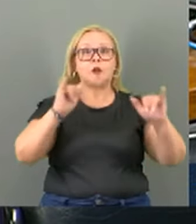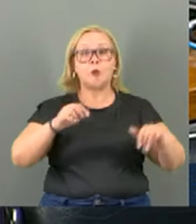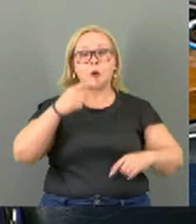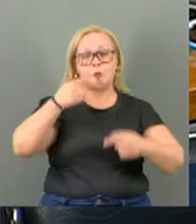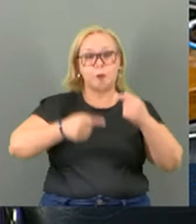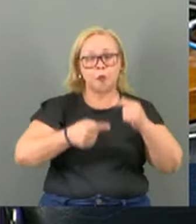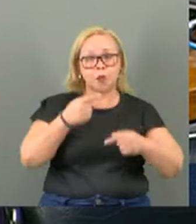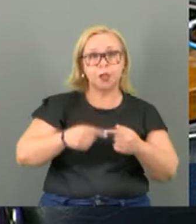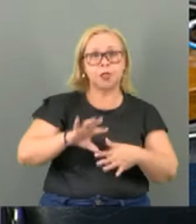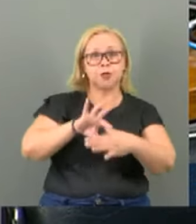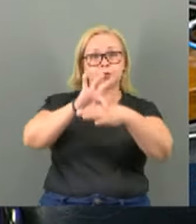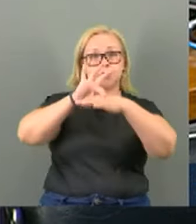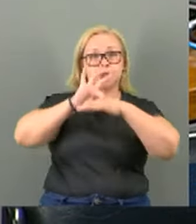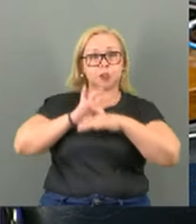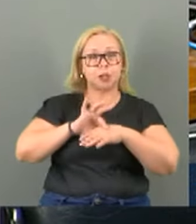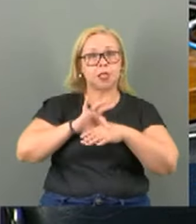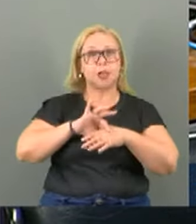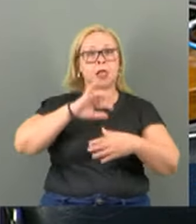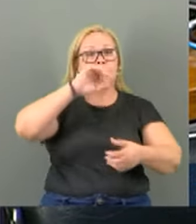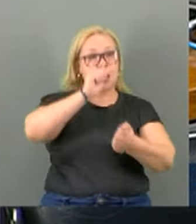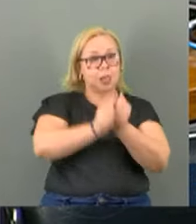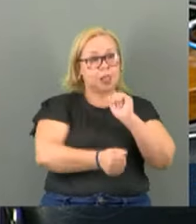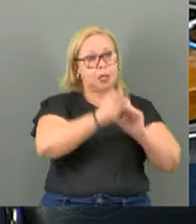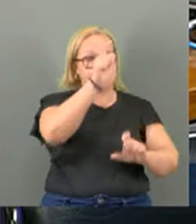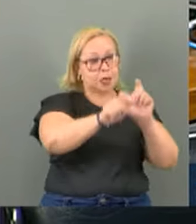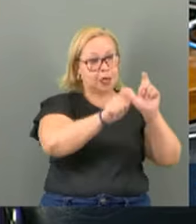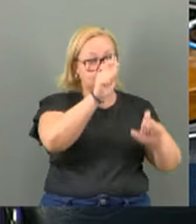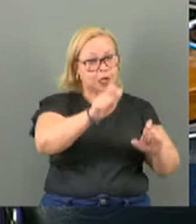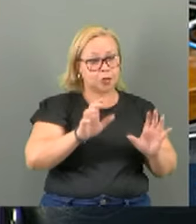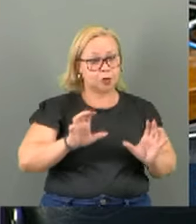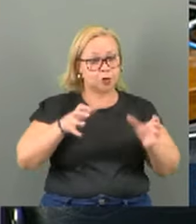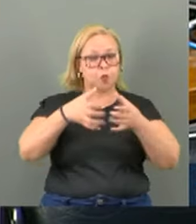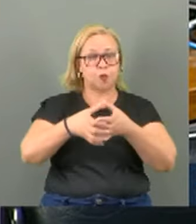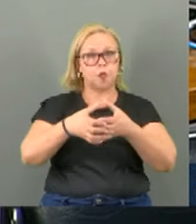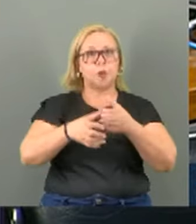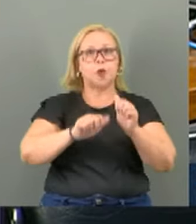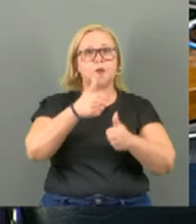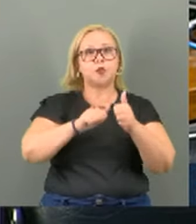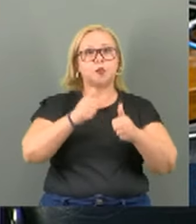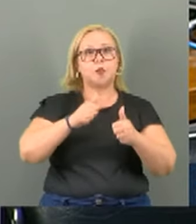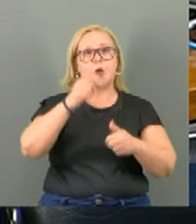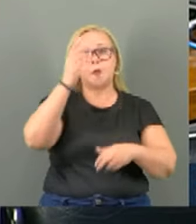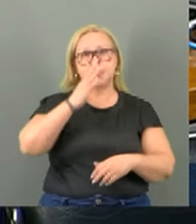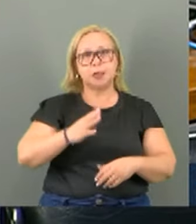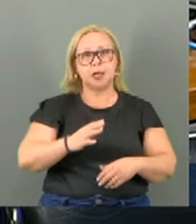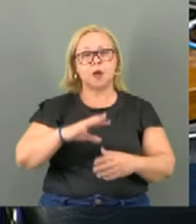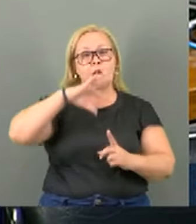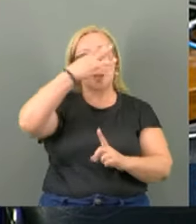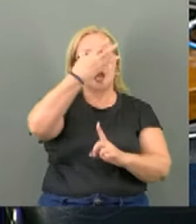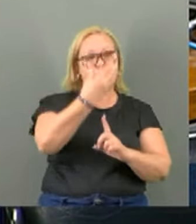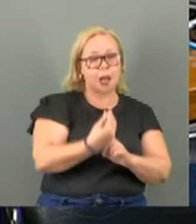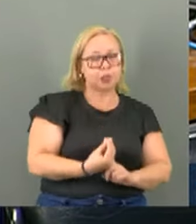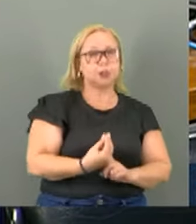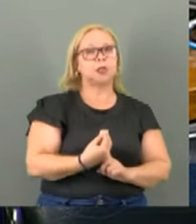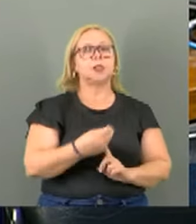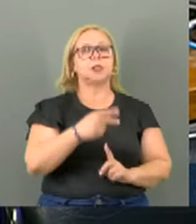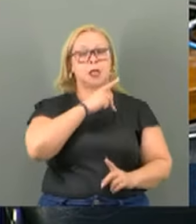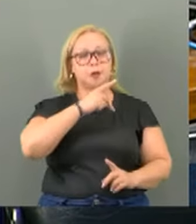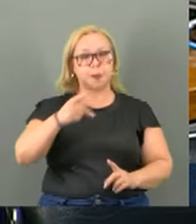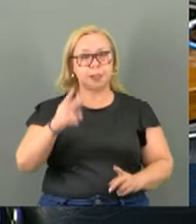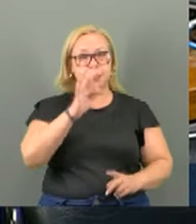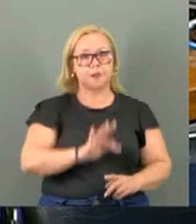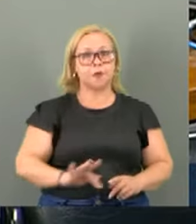dirigentes e atletas de grandes clubes do futebol brasileiro, artistas e presidentes de federações